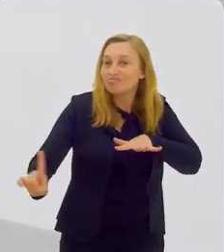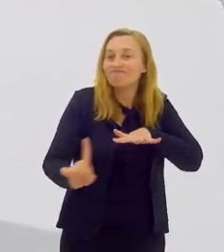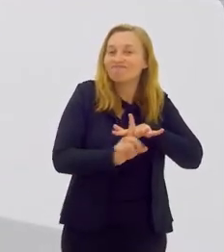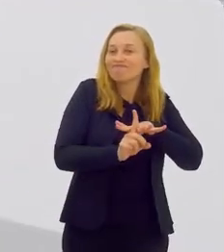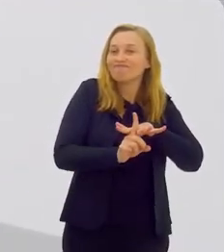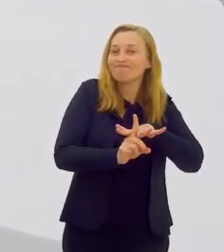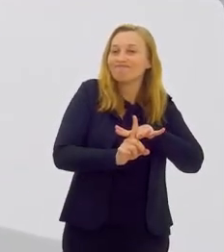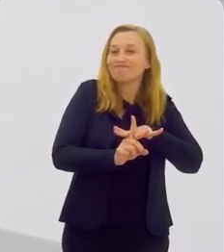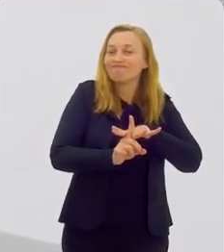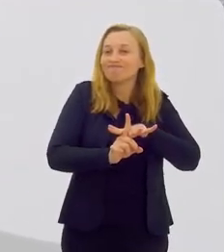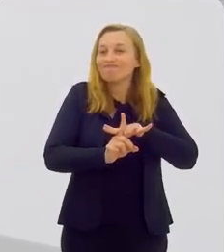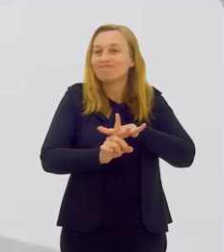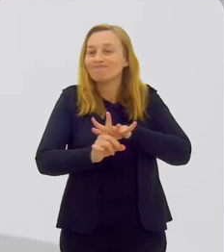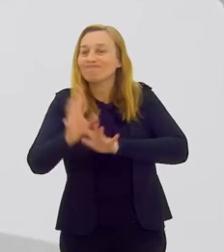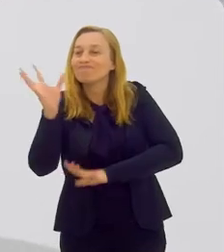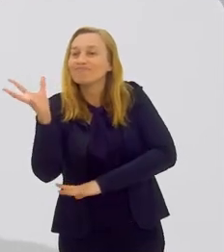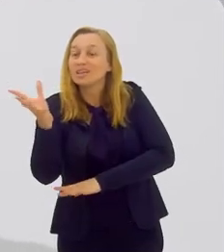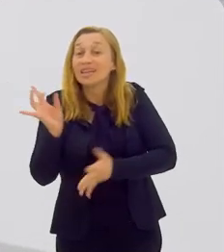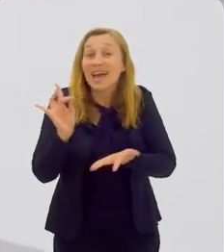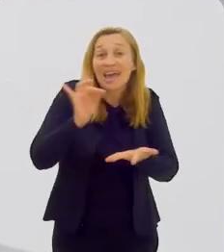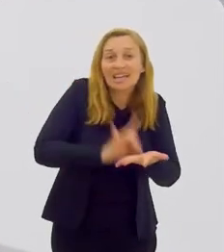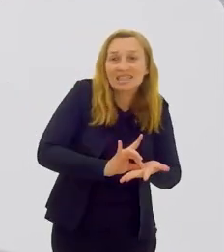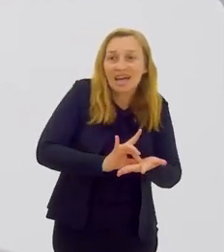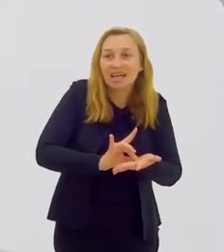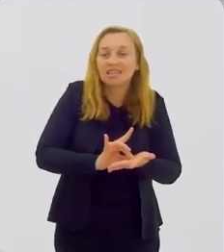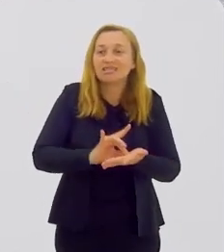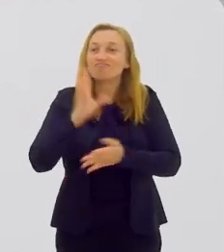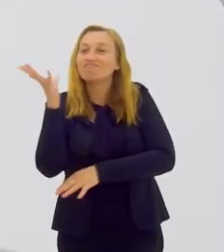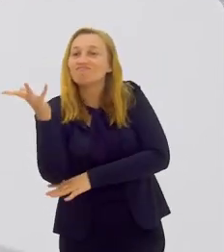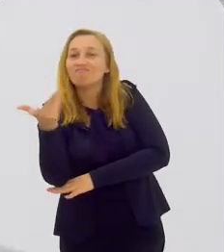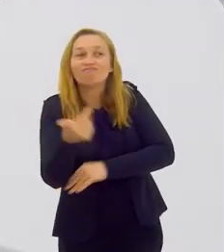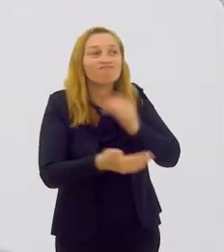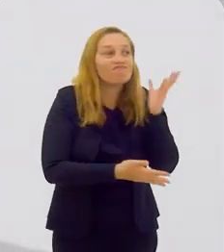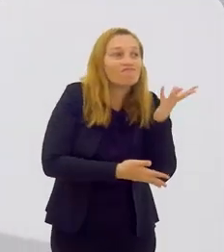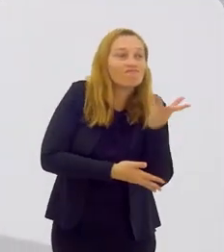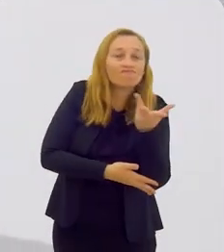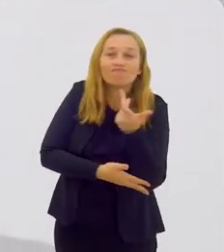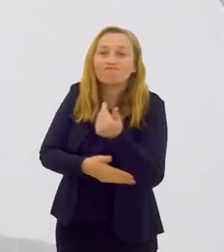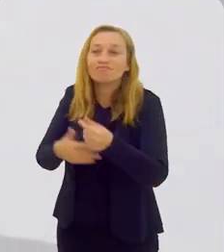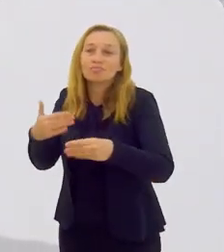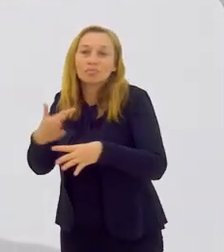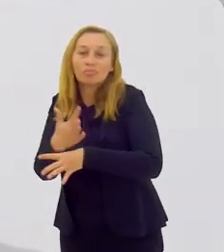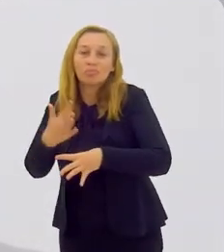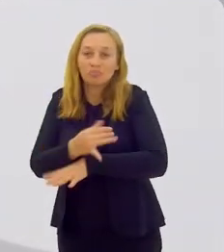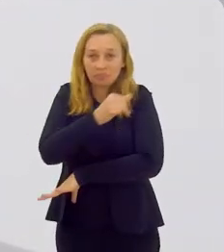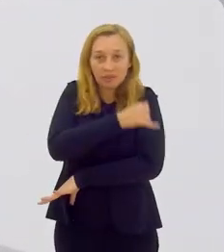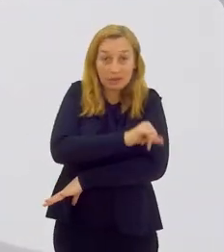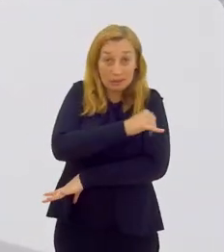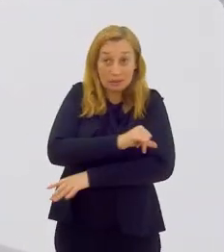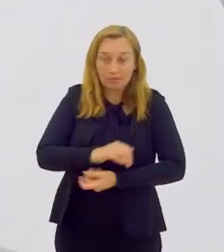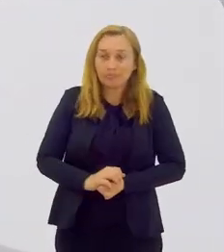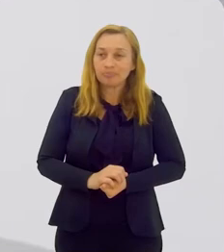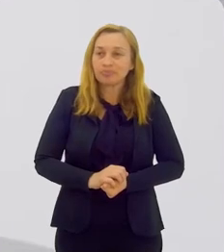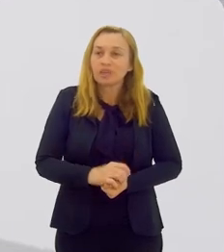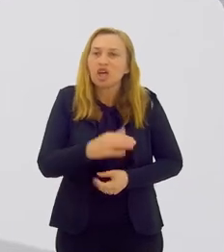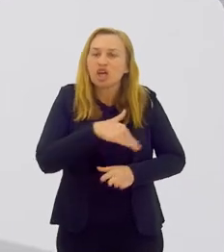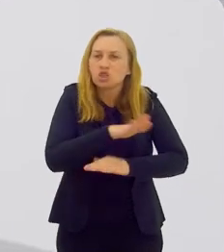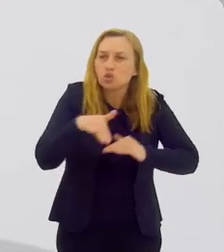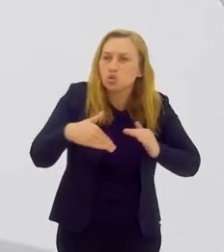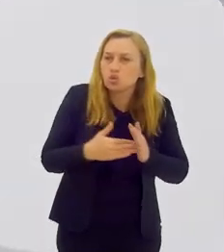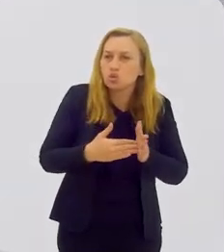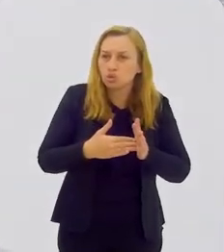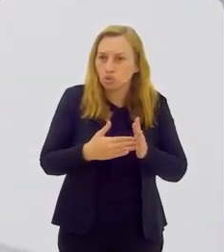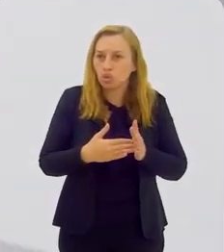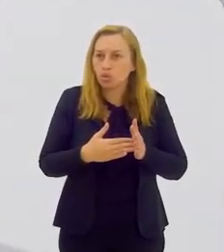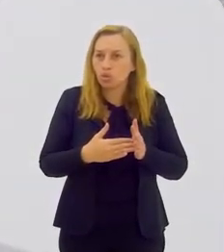absolutamente integrados à paisagem e à realidade urbana do Rio de Janeiro, né? De forma que a gente tenta, em